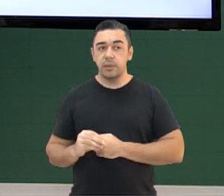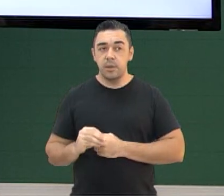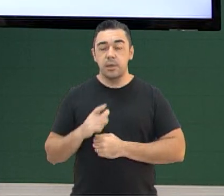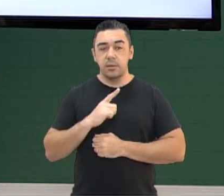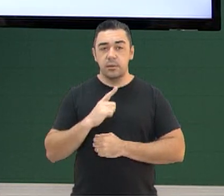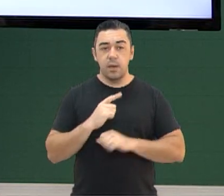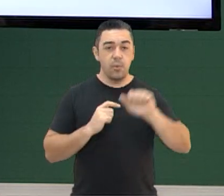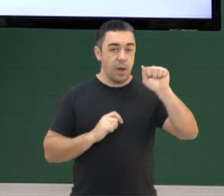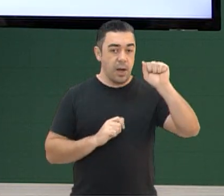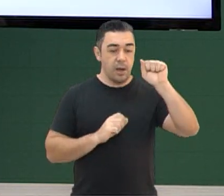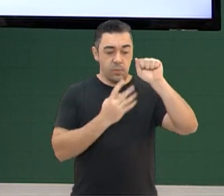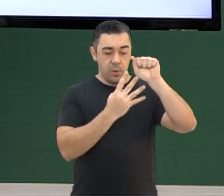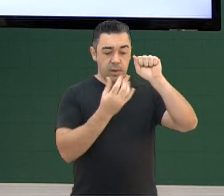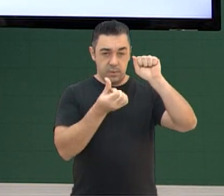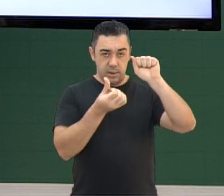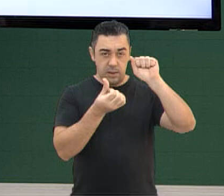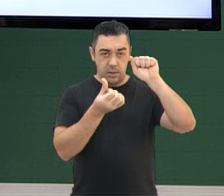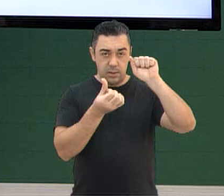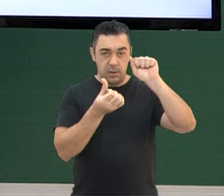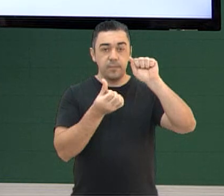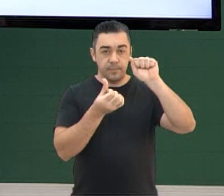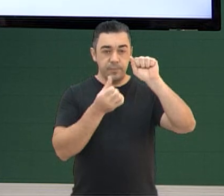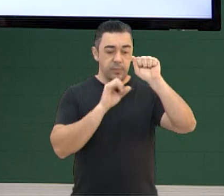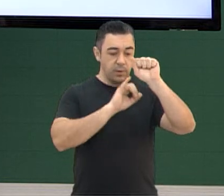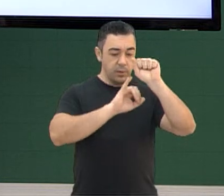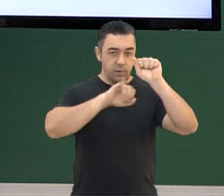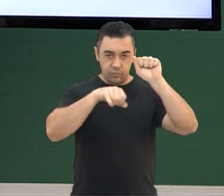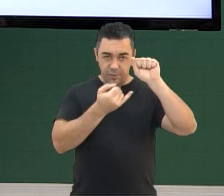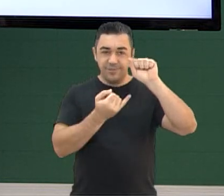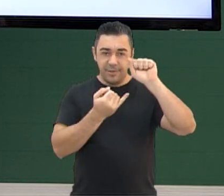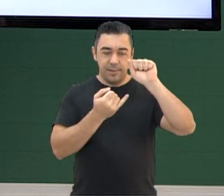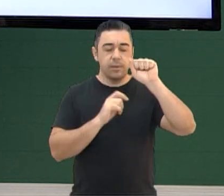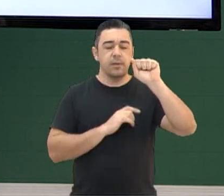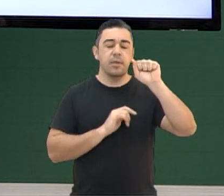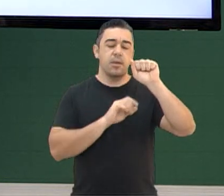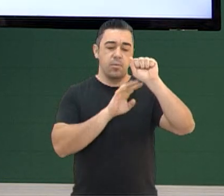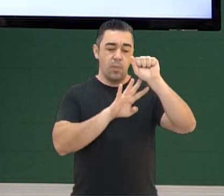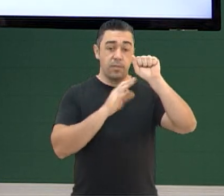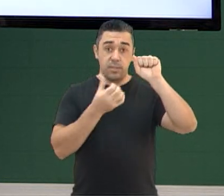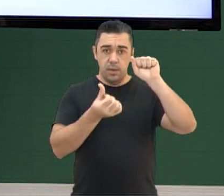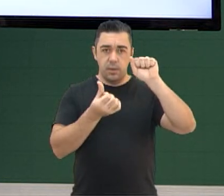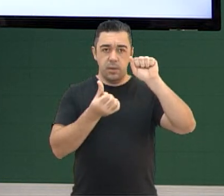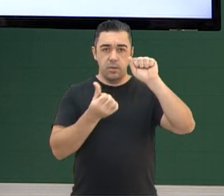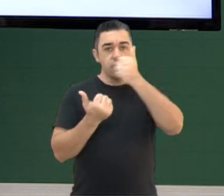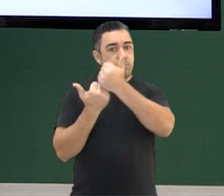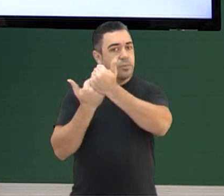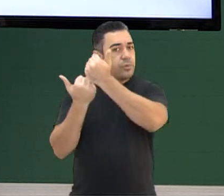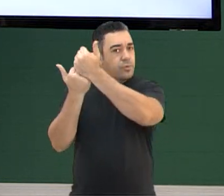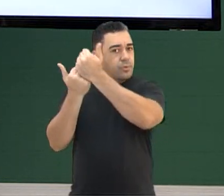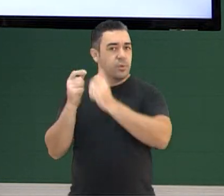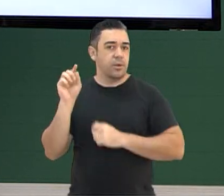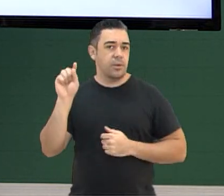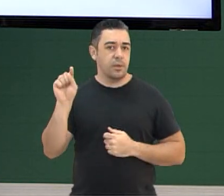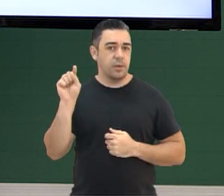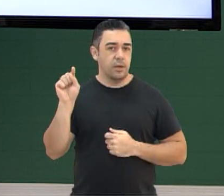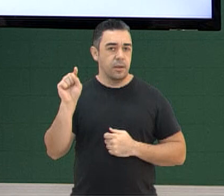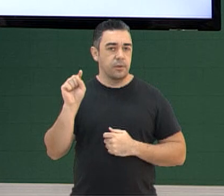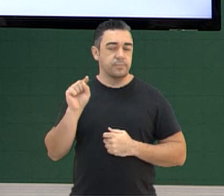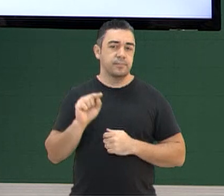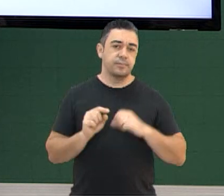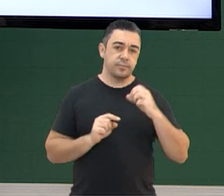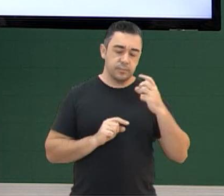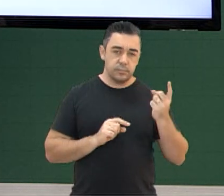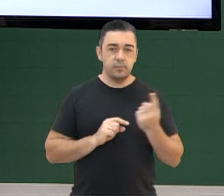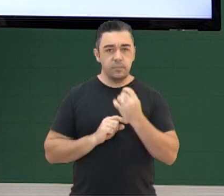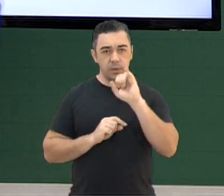meu elemento que eu quero descobrir, que é o A46, certo? E vou substituir no I eu coloco o